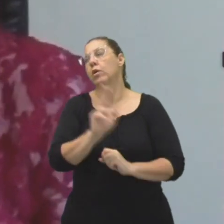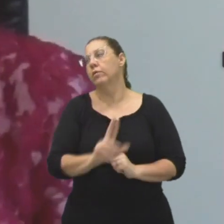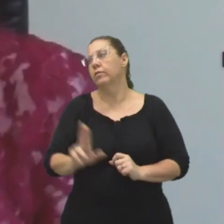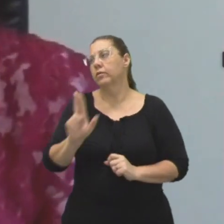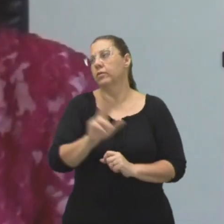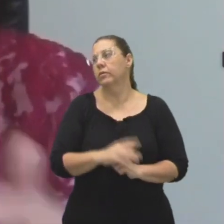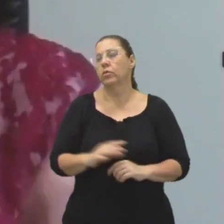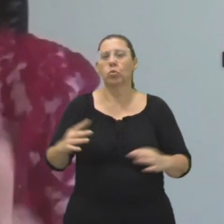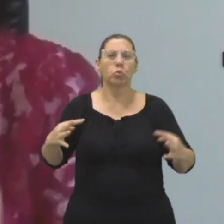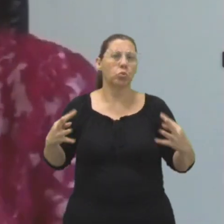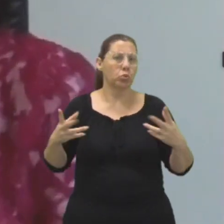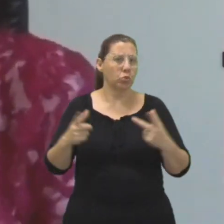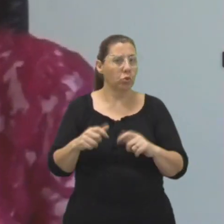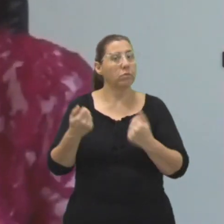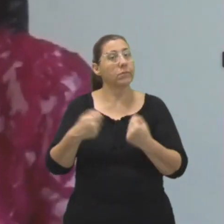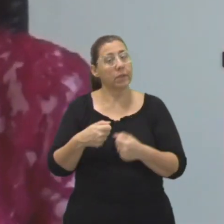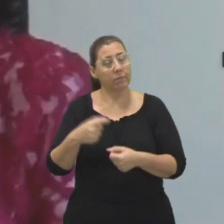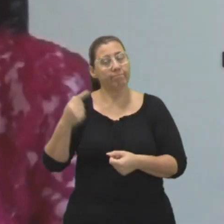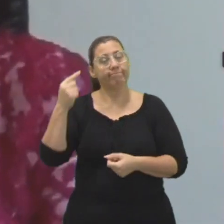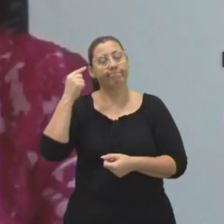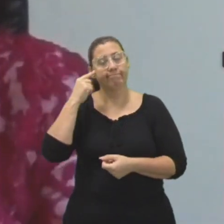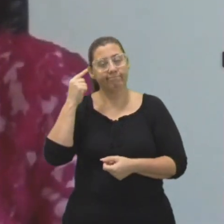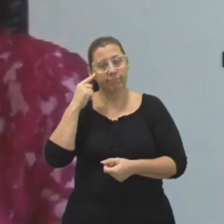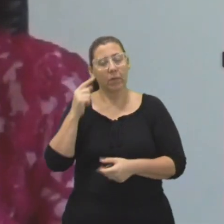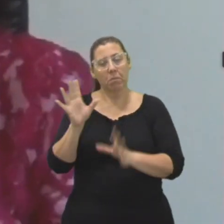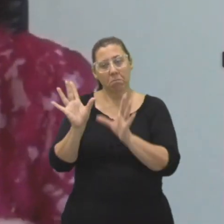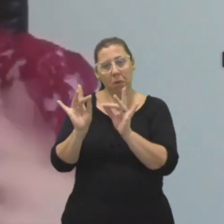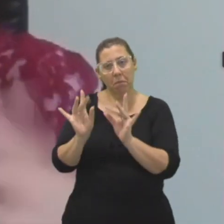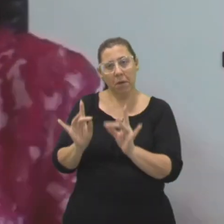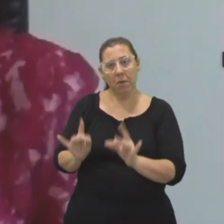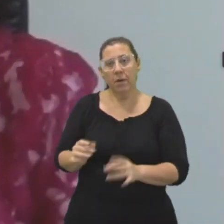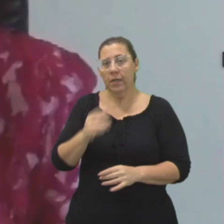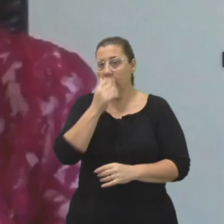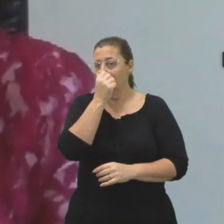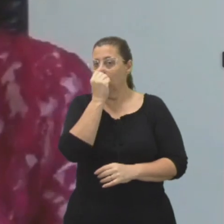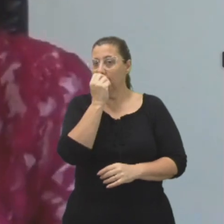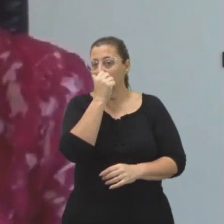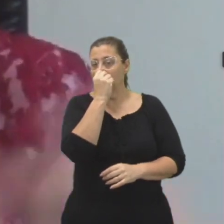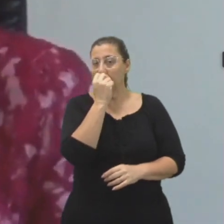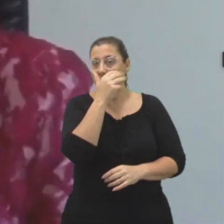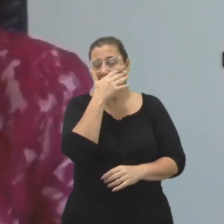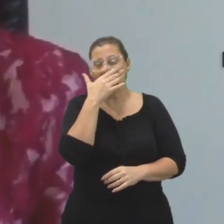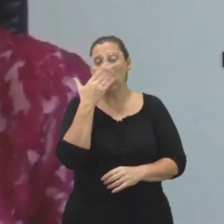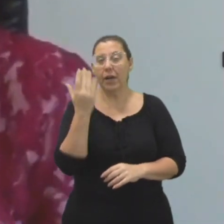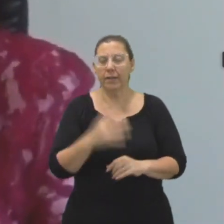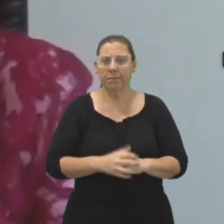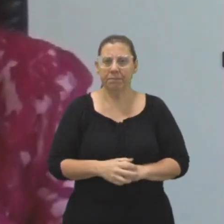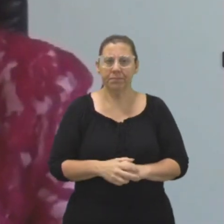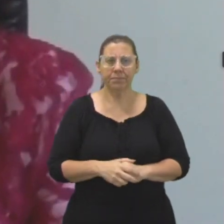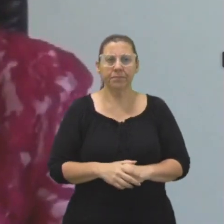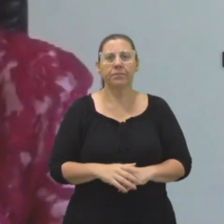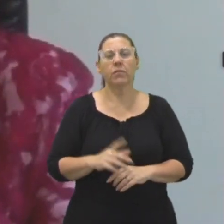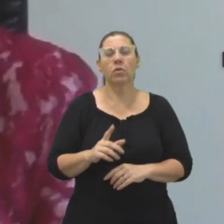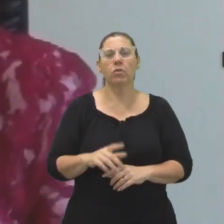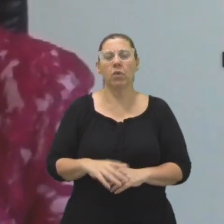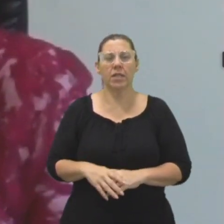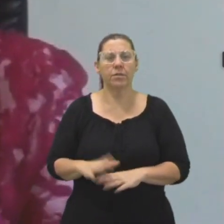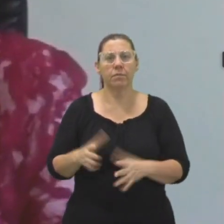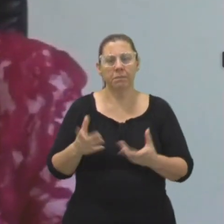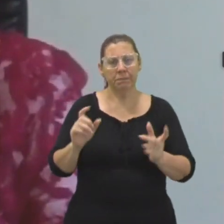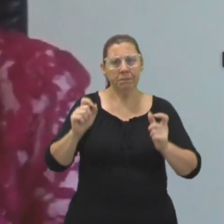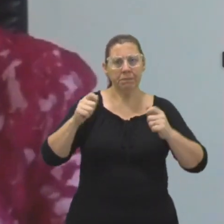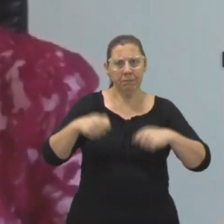utilizados, tudo precisa estar nos mínimos detalhes. Existem eventualidades? Existem, é possível